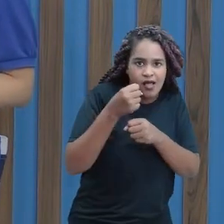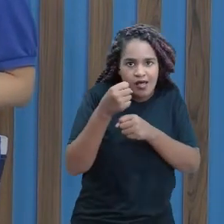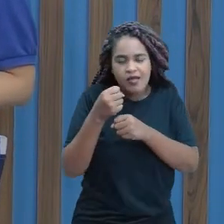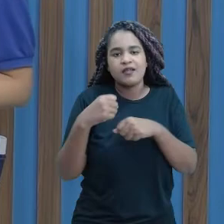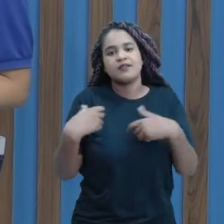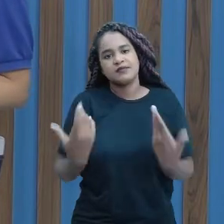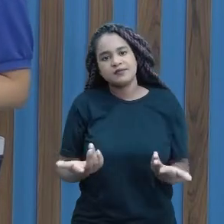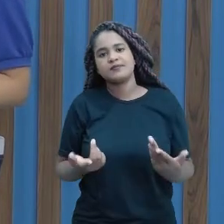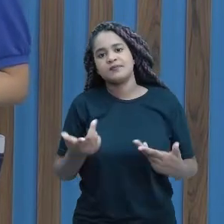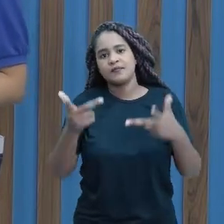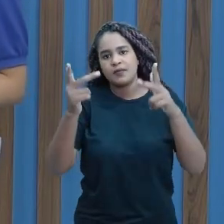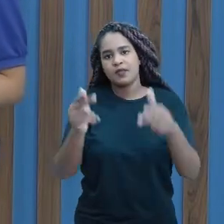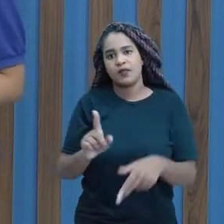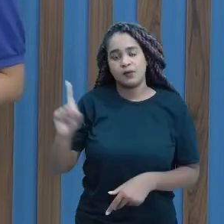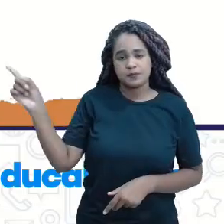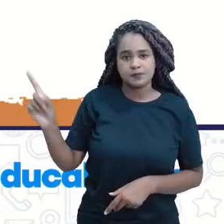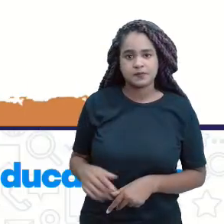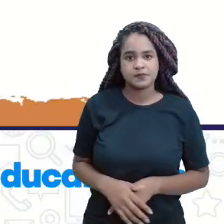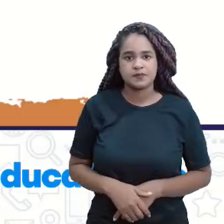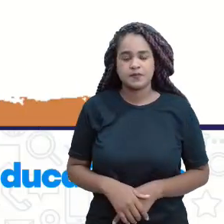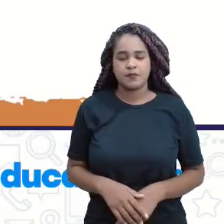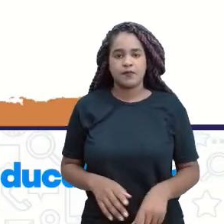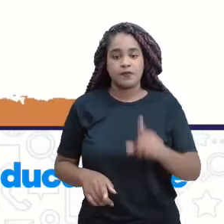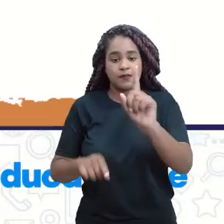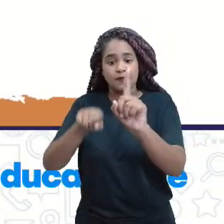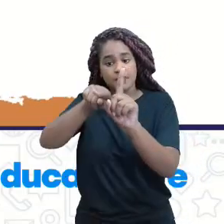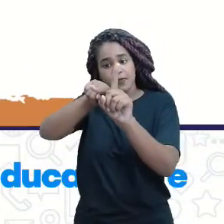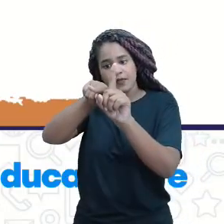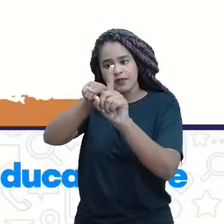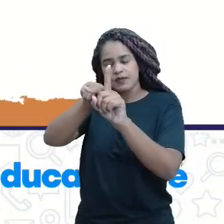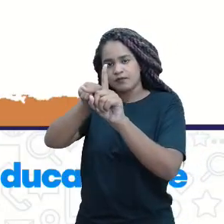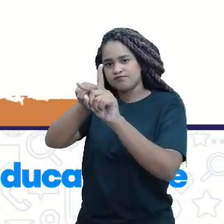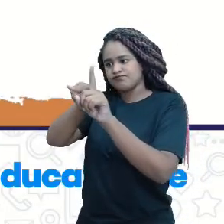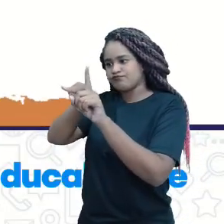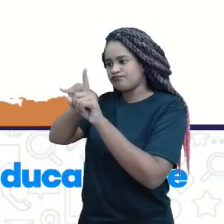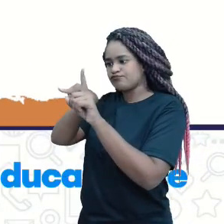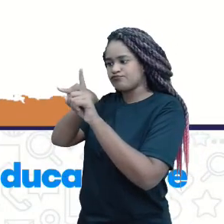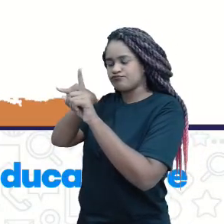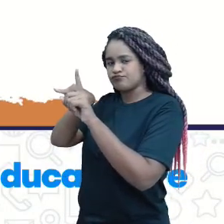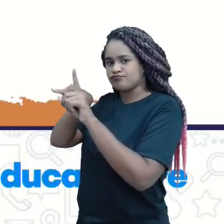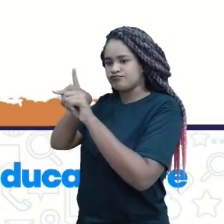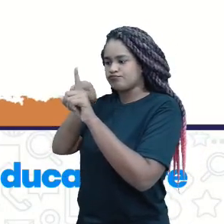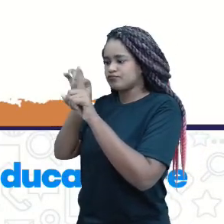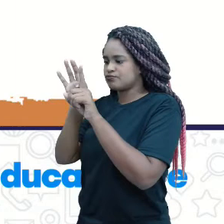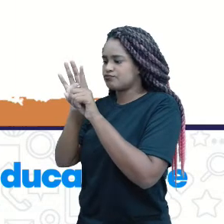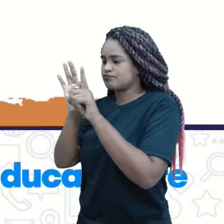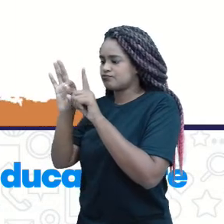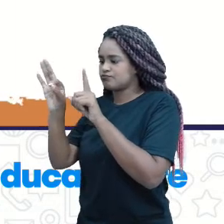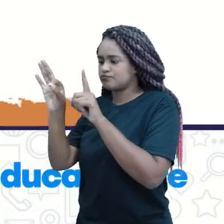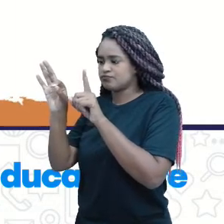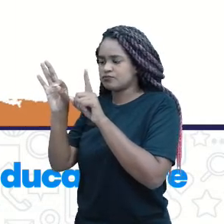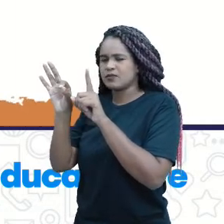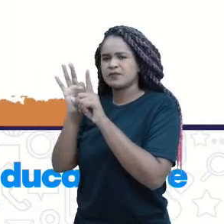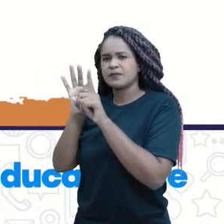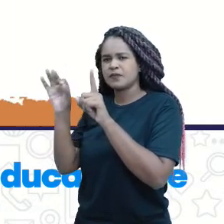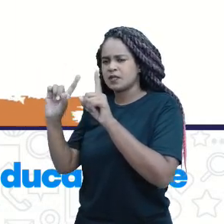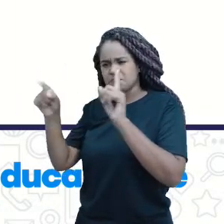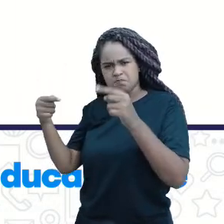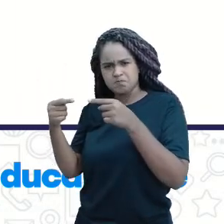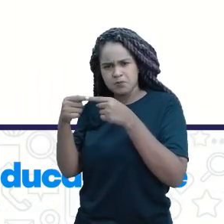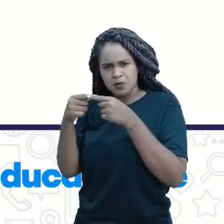essa sombra, vai estar projetando aqui o tamanho desse cabinho. Mas será que é o tamanho